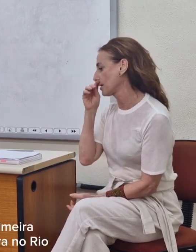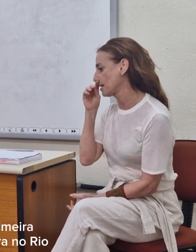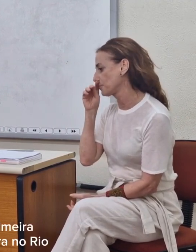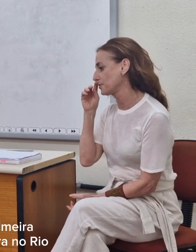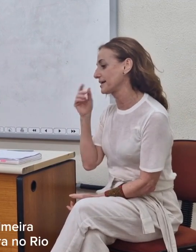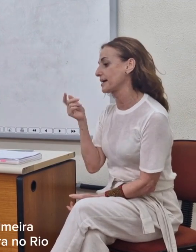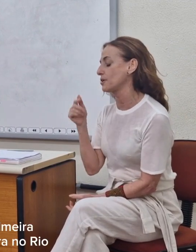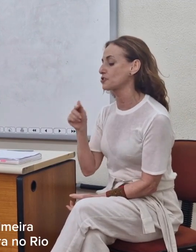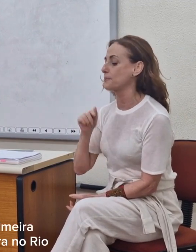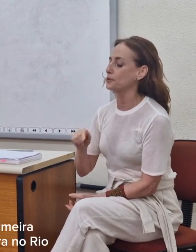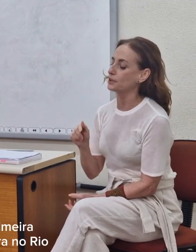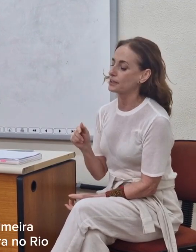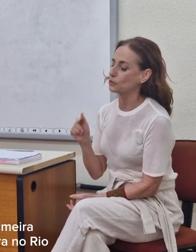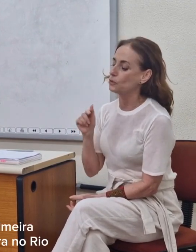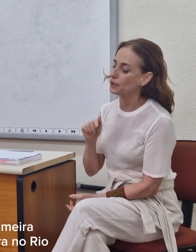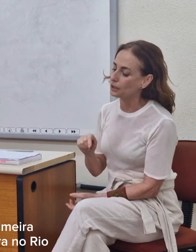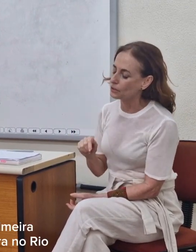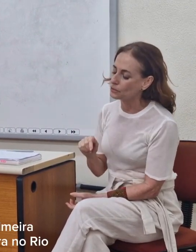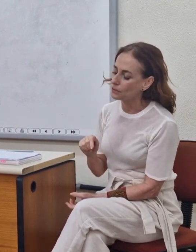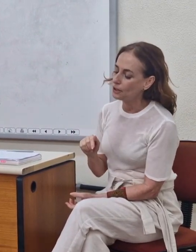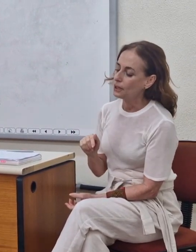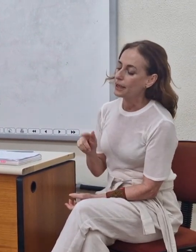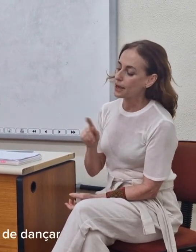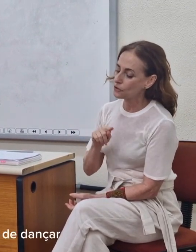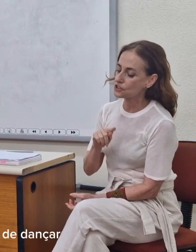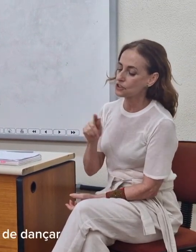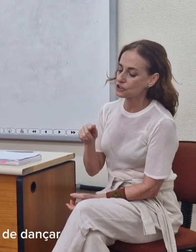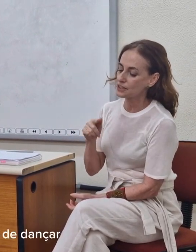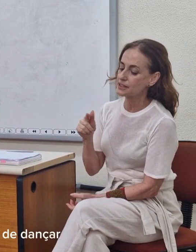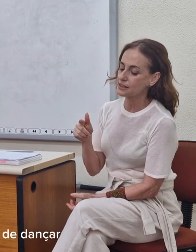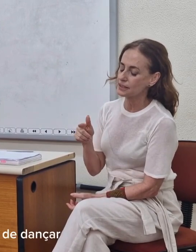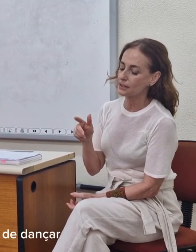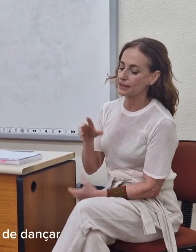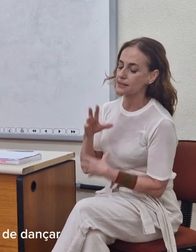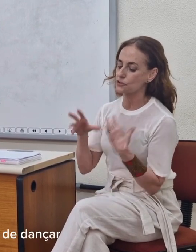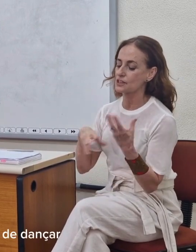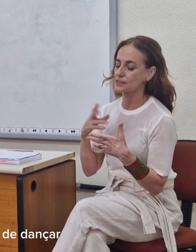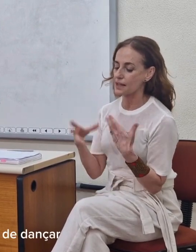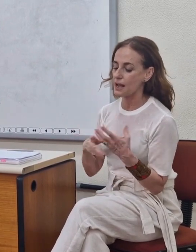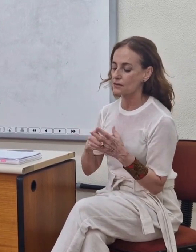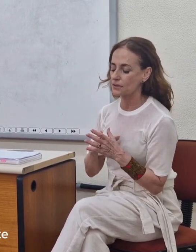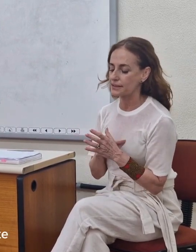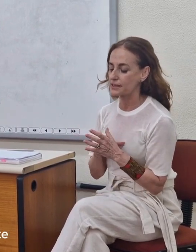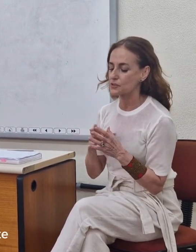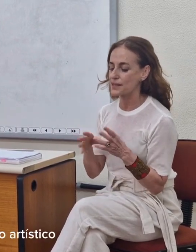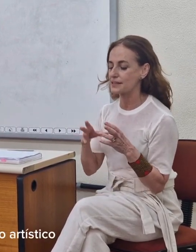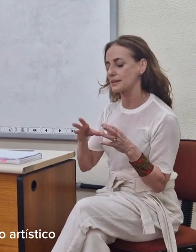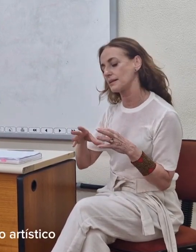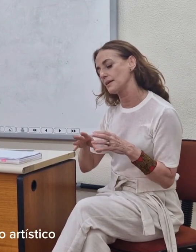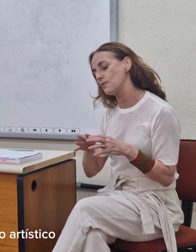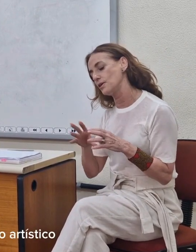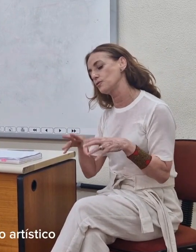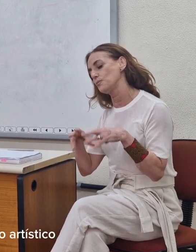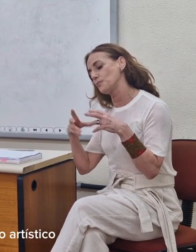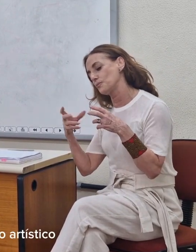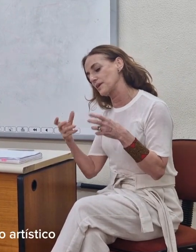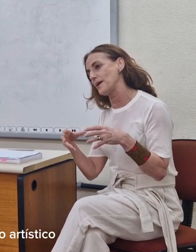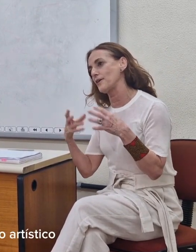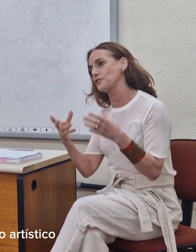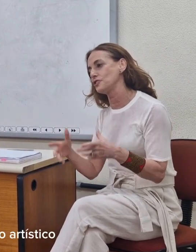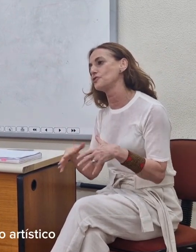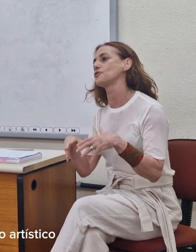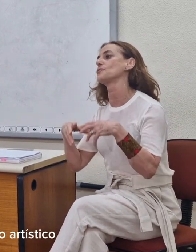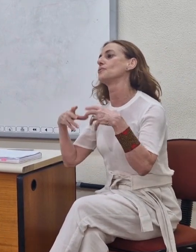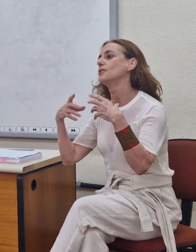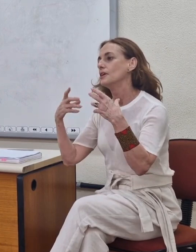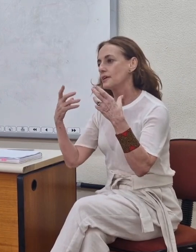que já não é a pioneira, eu acho que é a pioneira do Rio. É a Rosana na questão de dançar com uma grande, mas enquanto o